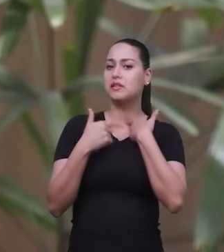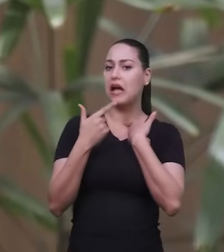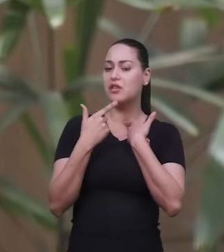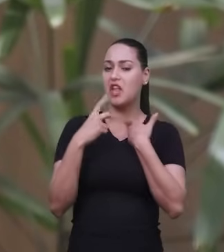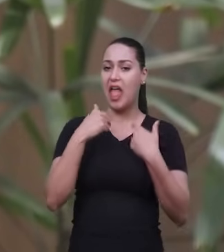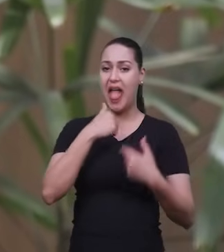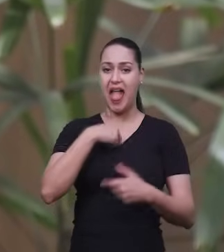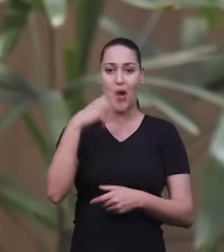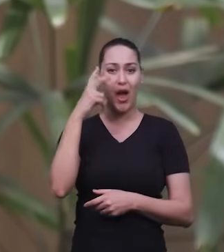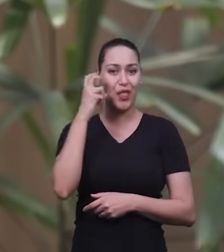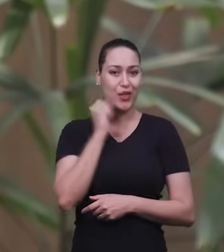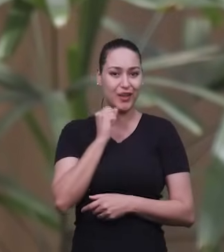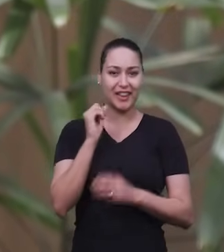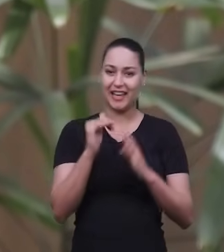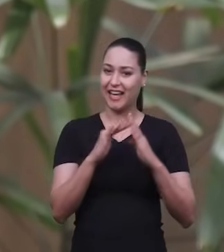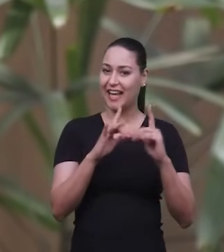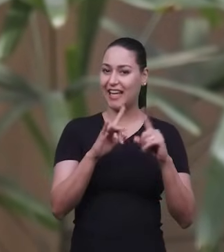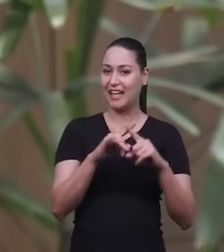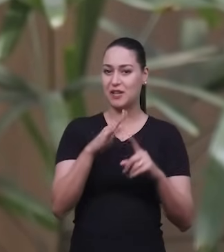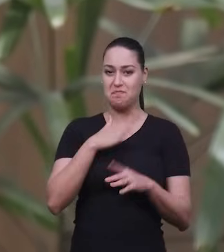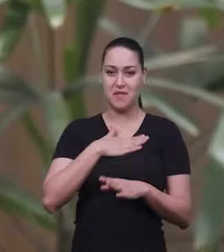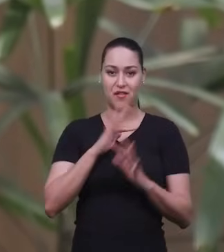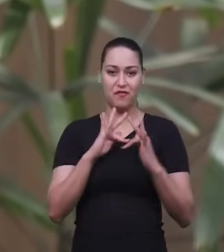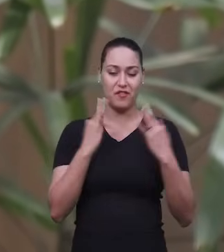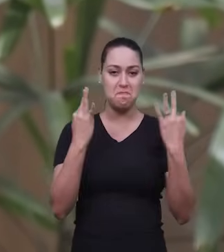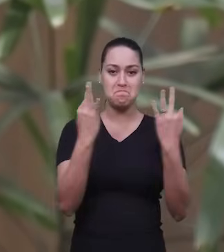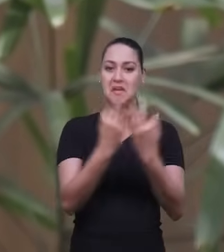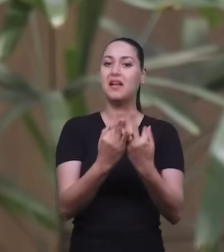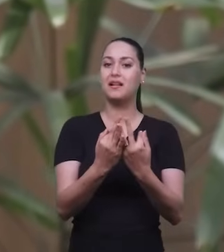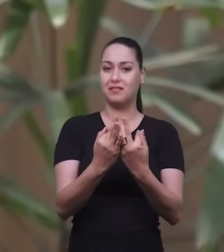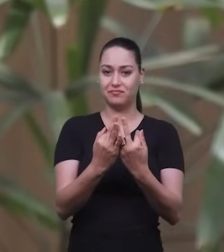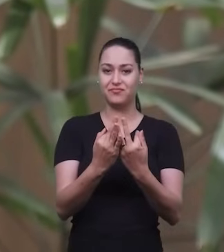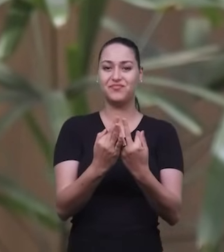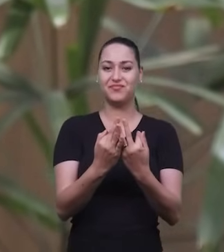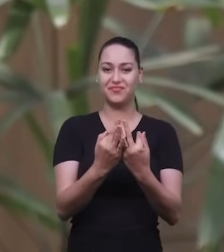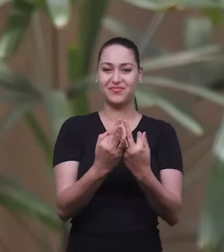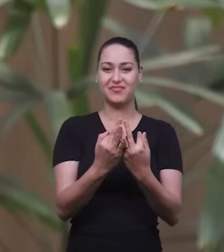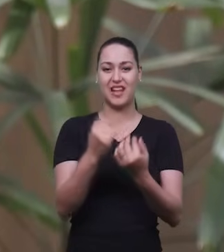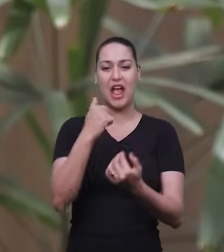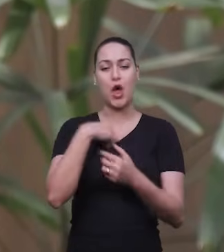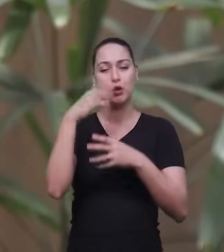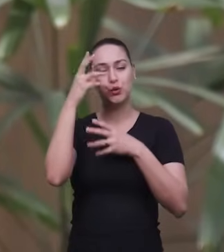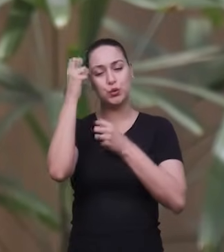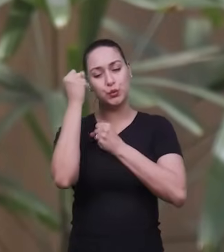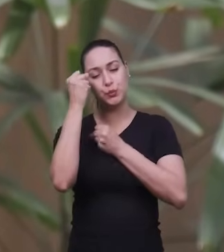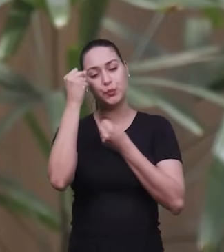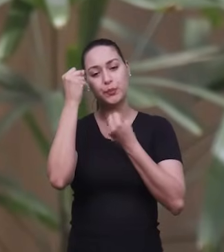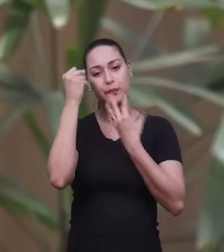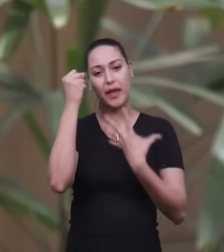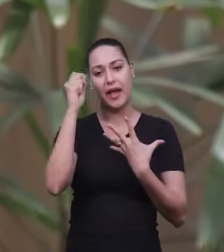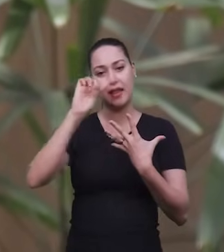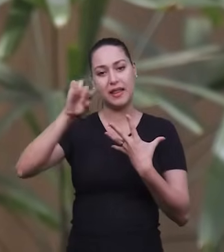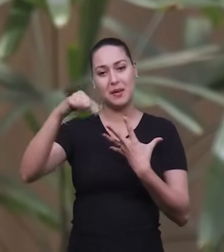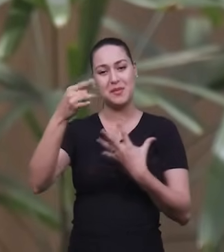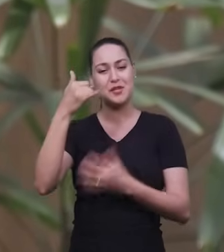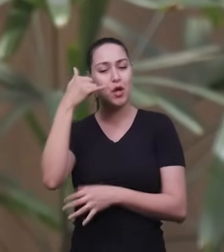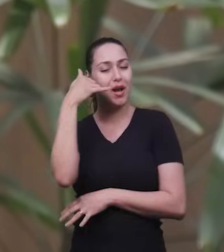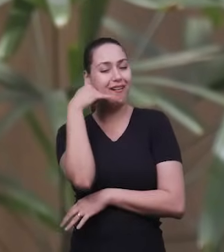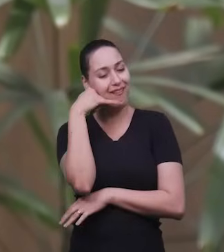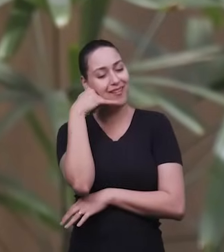adotei essa igreja como minha família. Glória a Deus. Eu durmo bem depois que eu faço essa